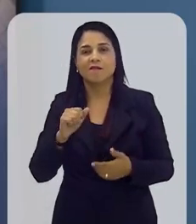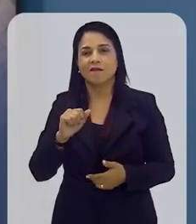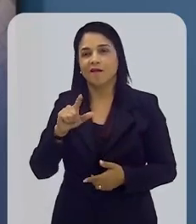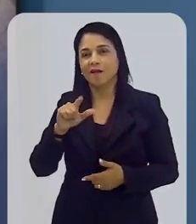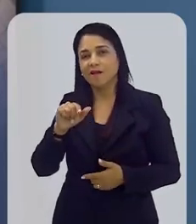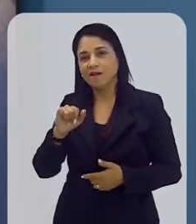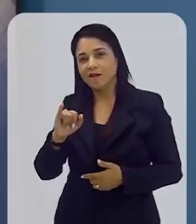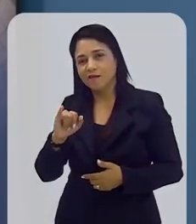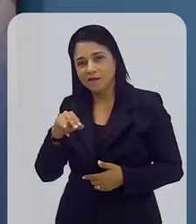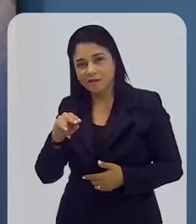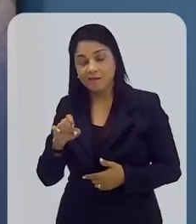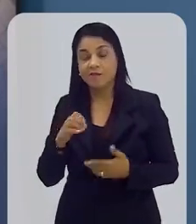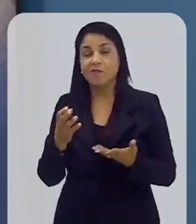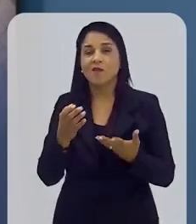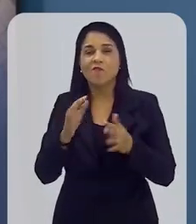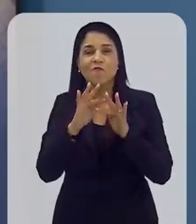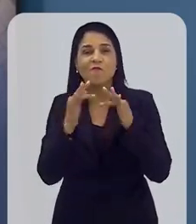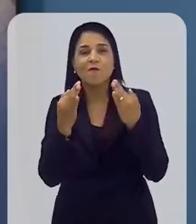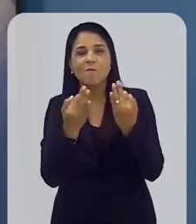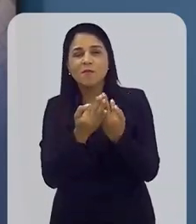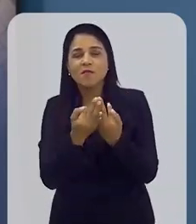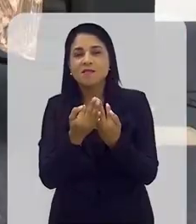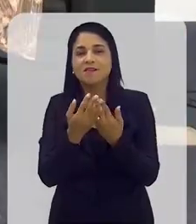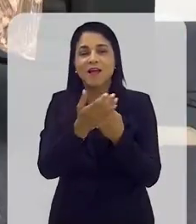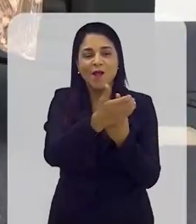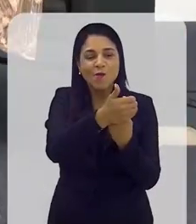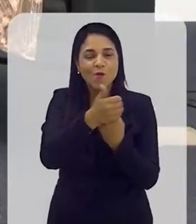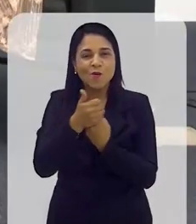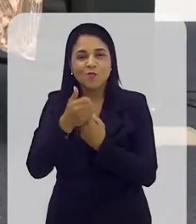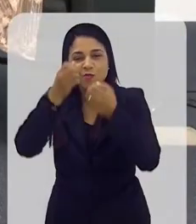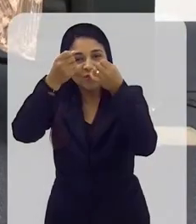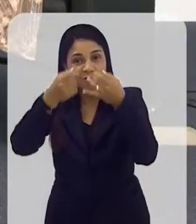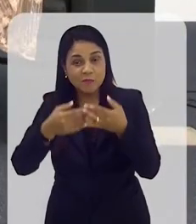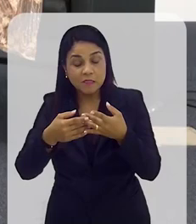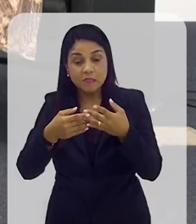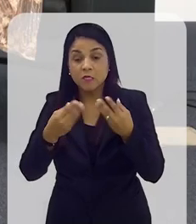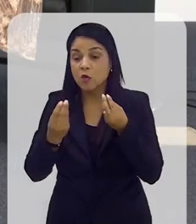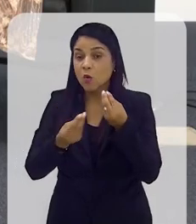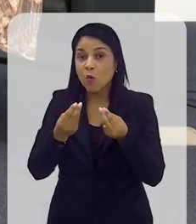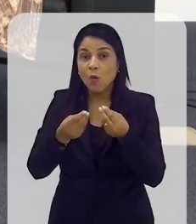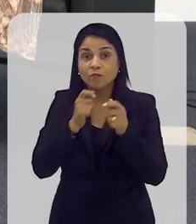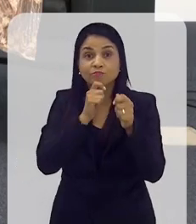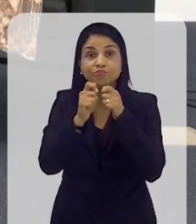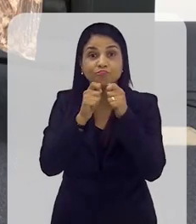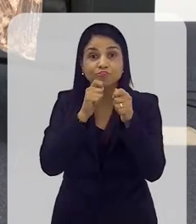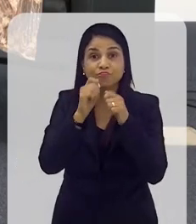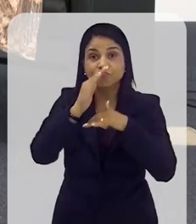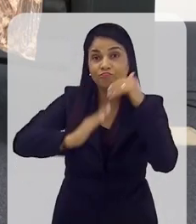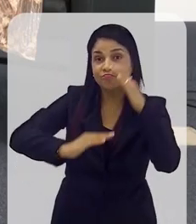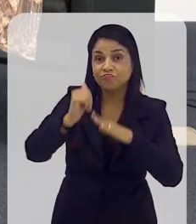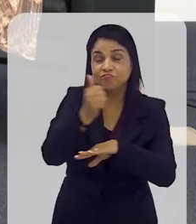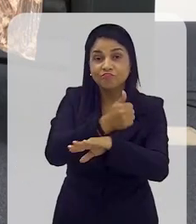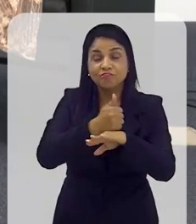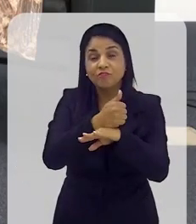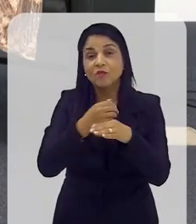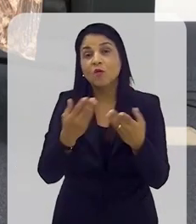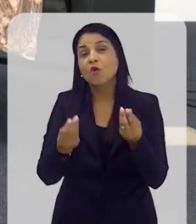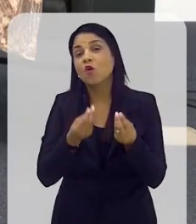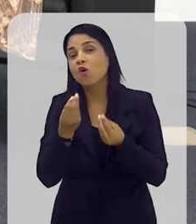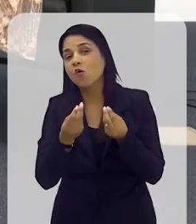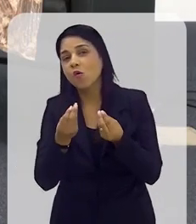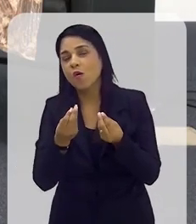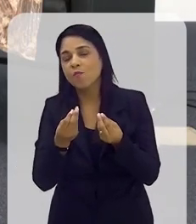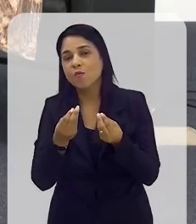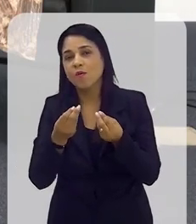agora, dessa família tão acolhedora, você chega no jornalismo, né? Como que você vê